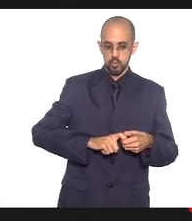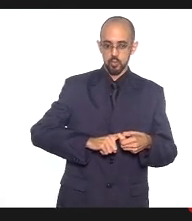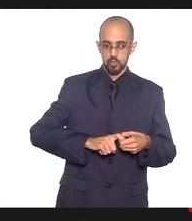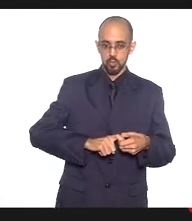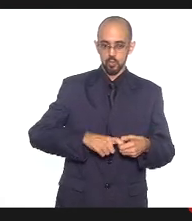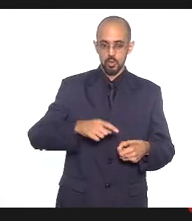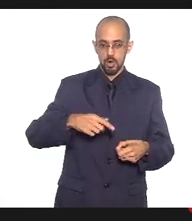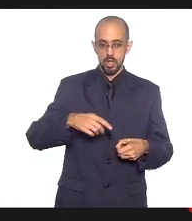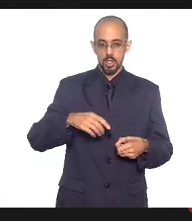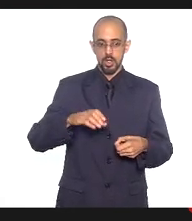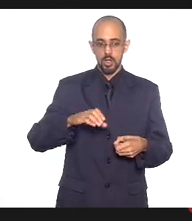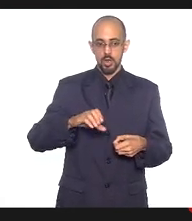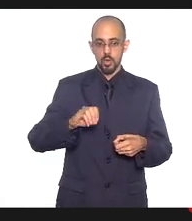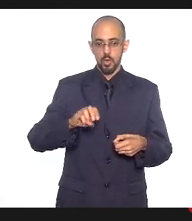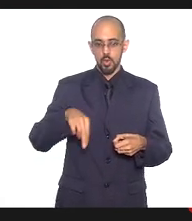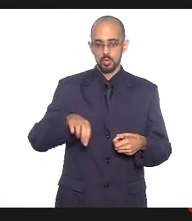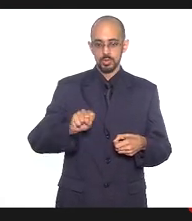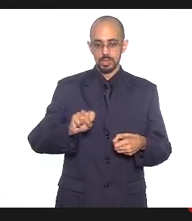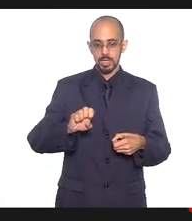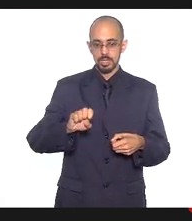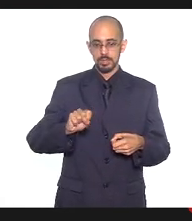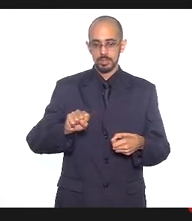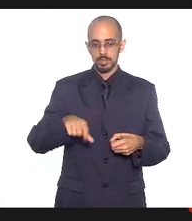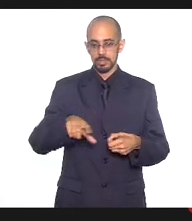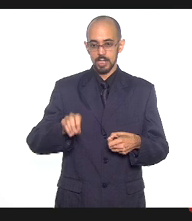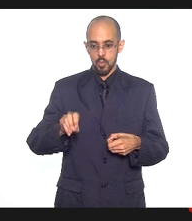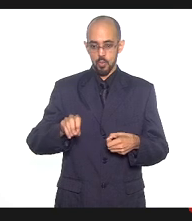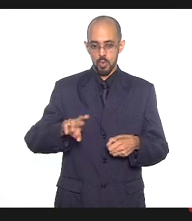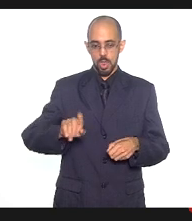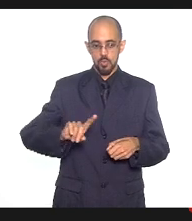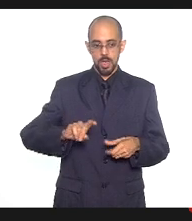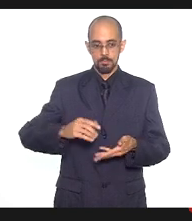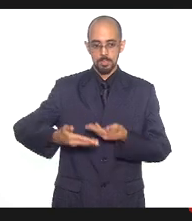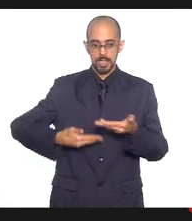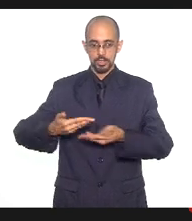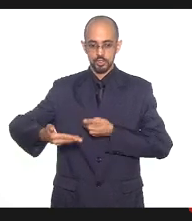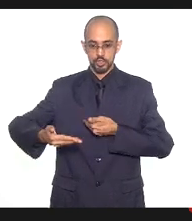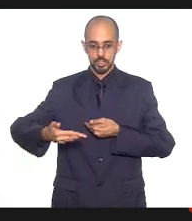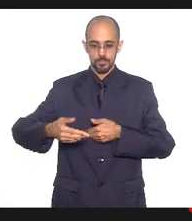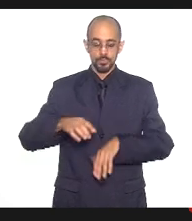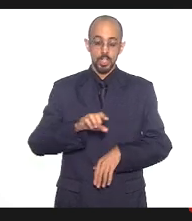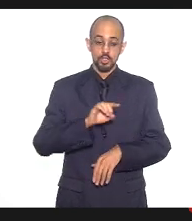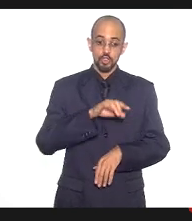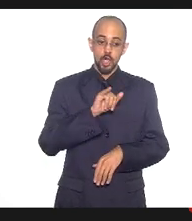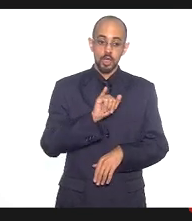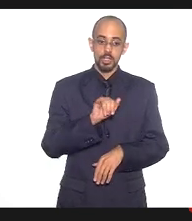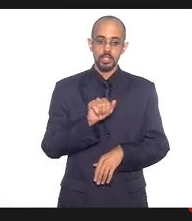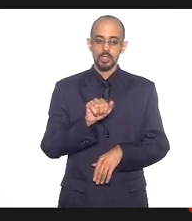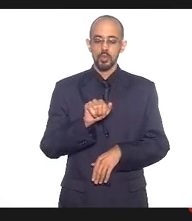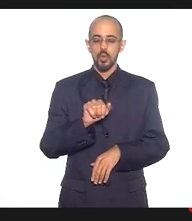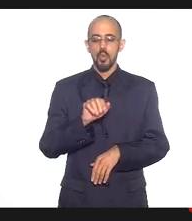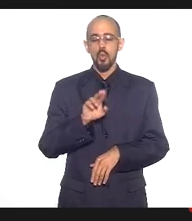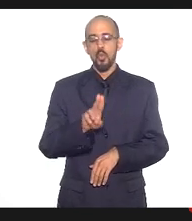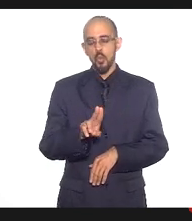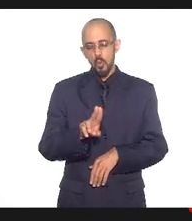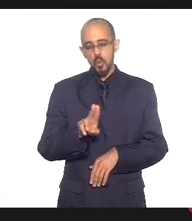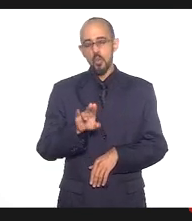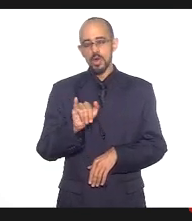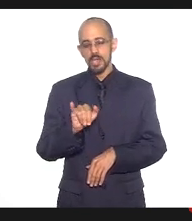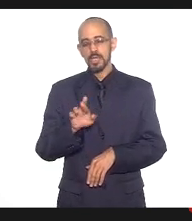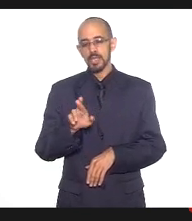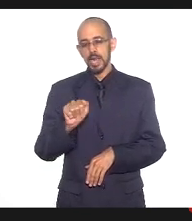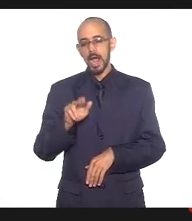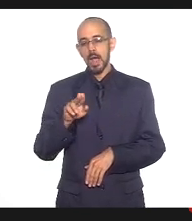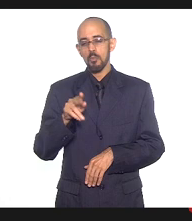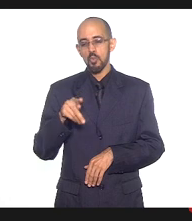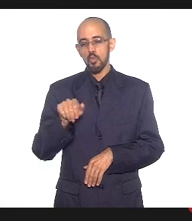É concessão. Partilha aqui desses nossos ativos é o Irapuru, e é norte de Carcará, mas norte